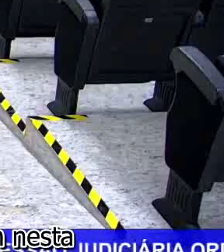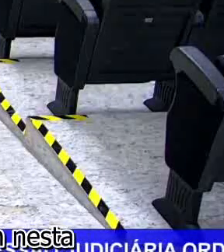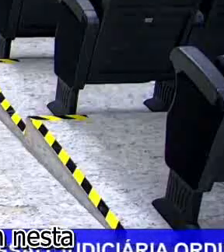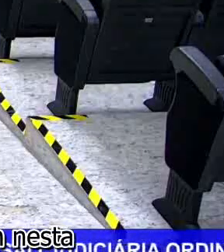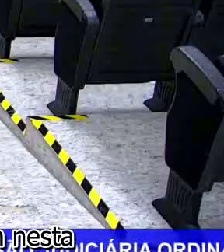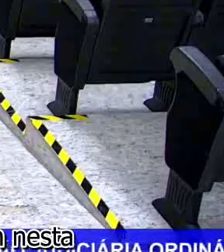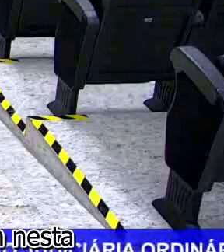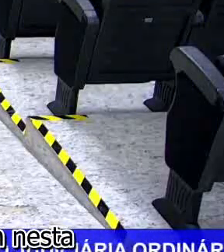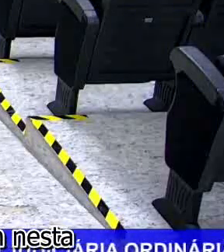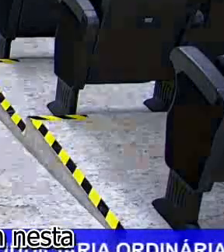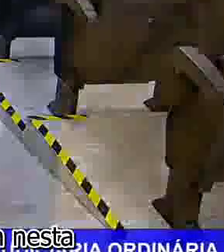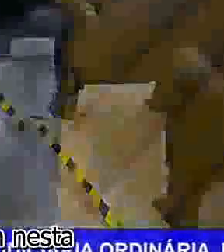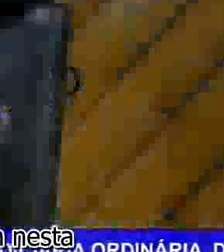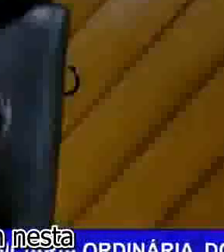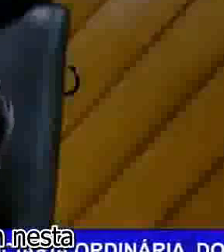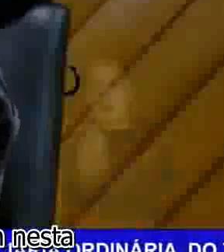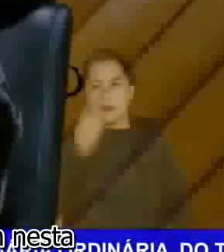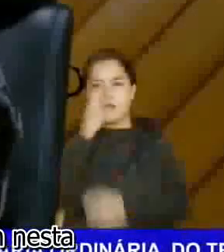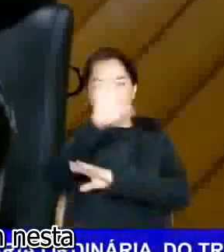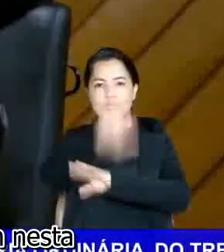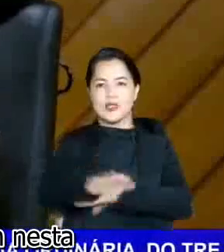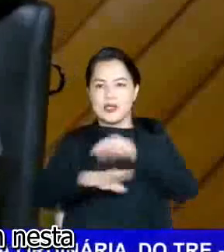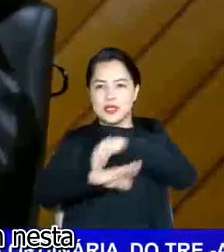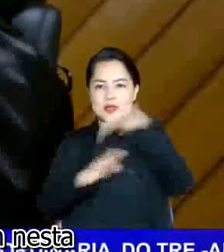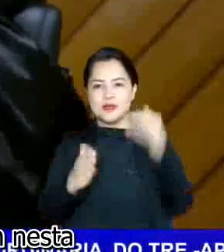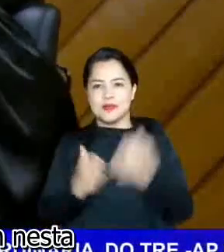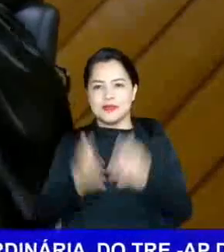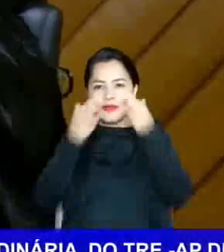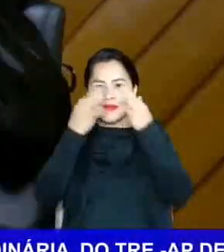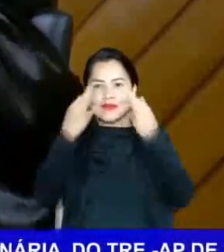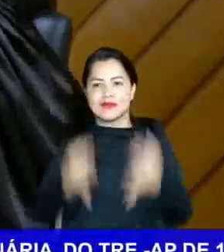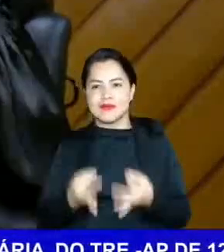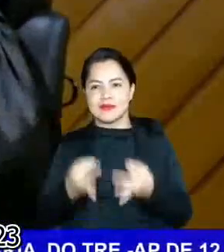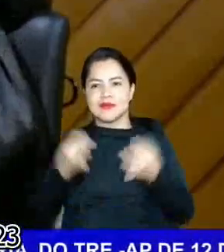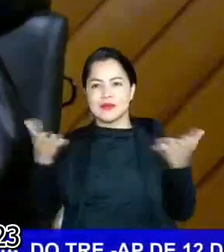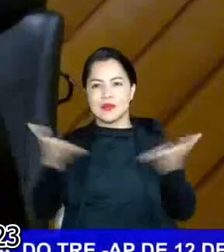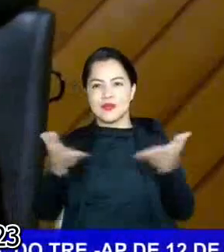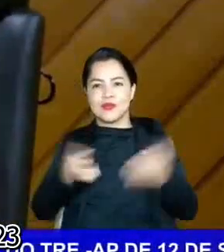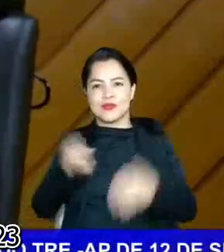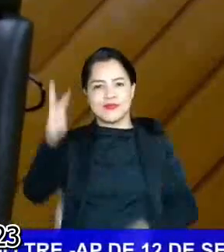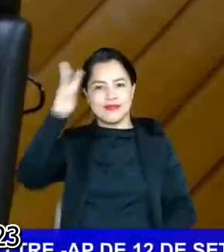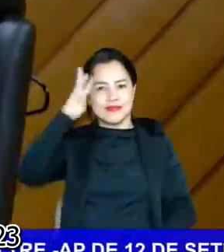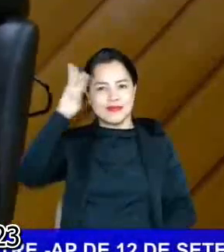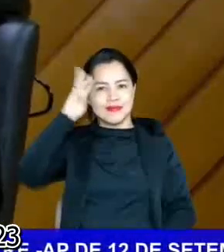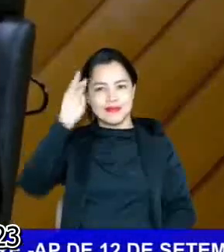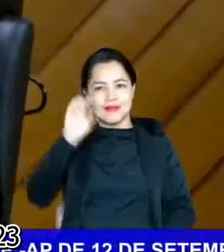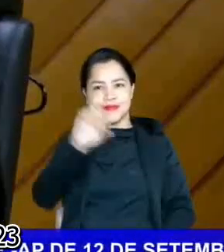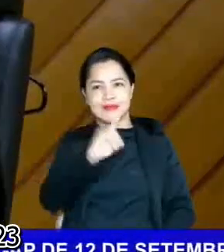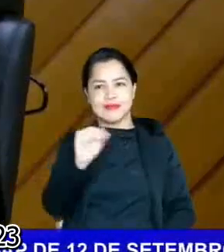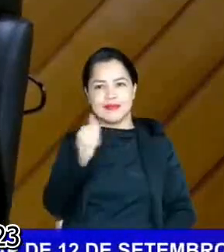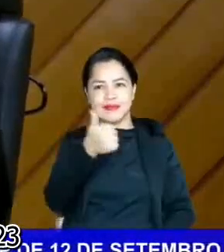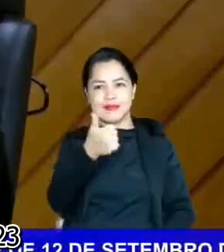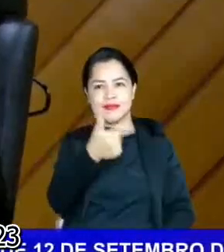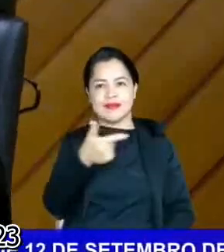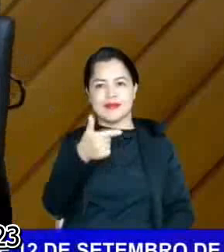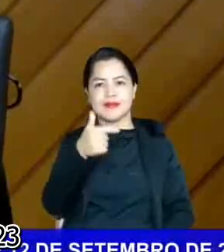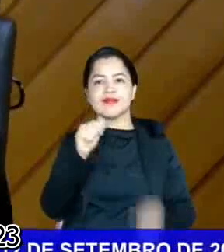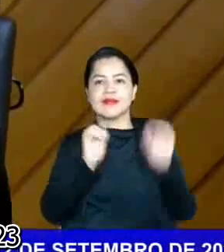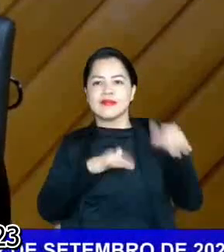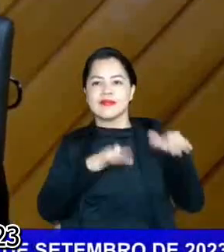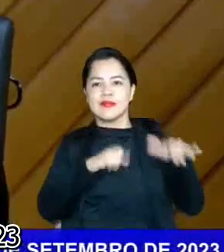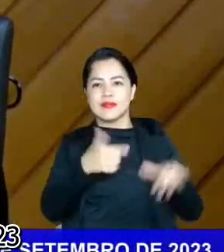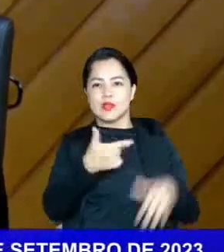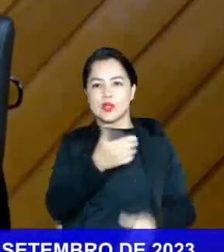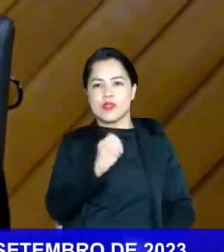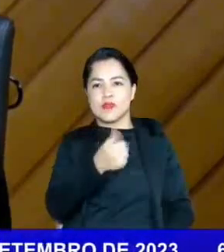Recording in progress. Boa tarde a todas e todos que Na nos tela, acompanham o desembargador João nesta Lages. terça-feira, dia 12 de Ele é um homem setembro de de pele